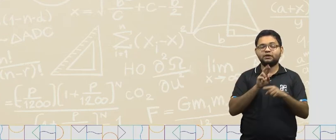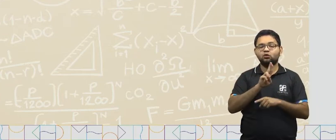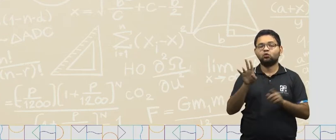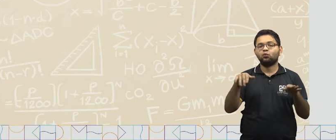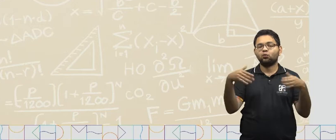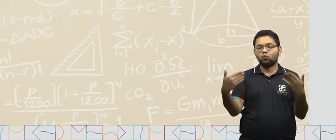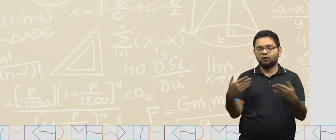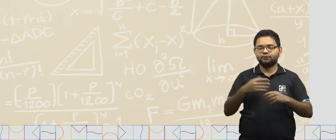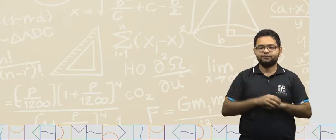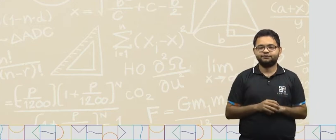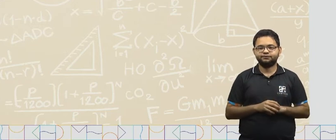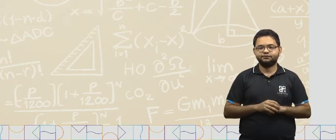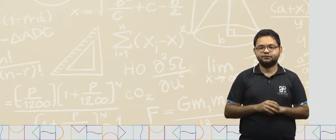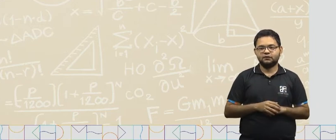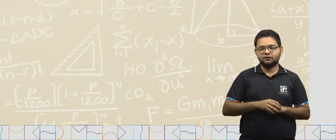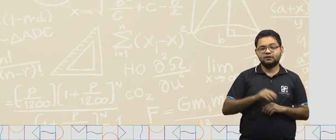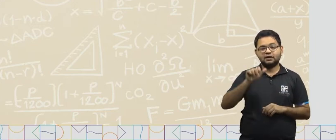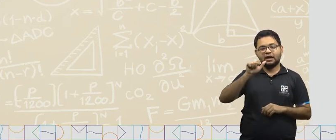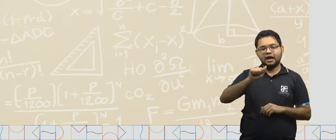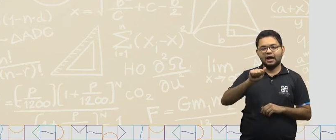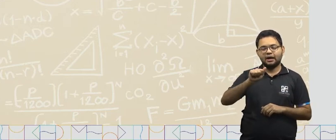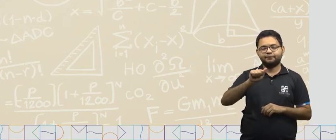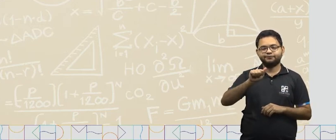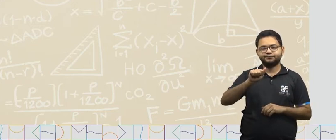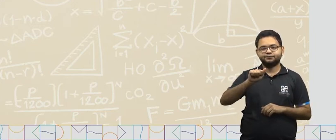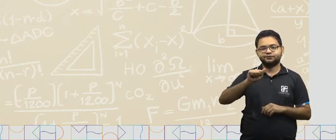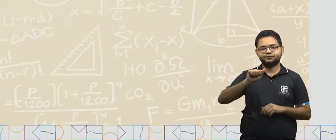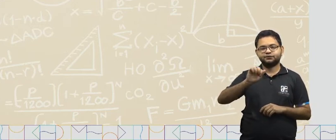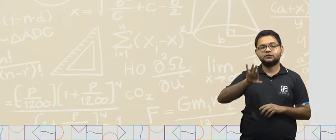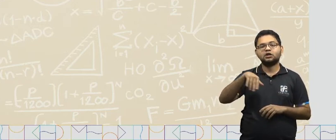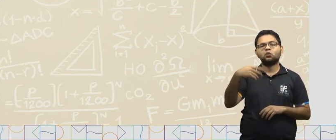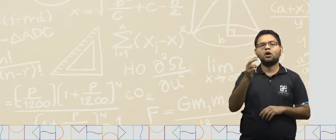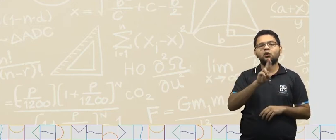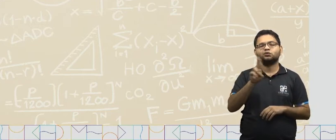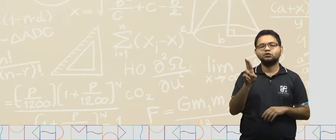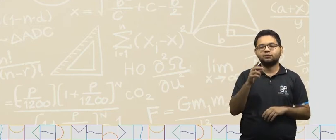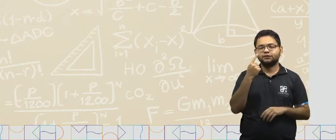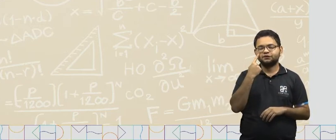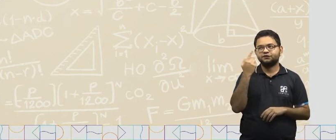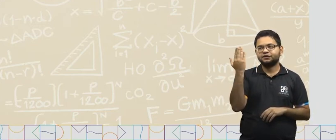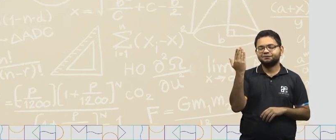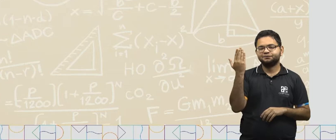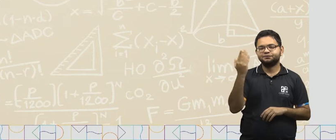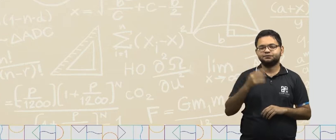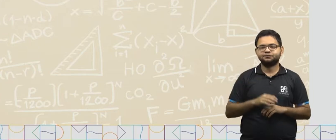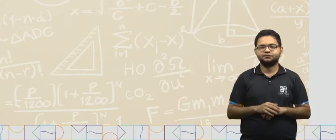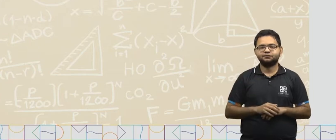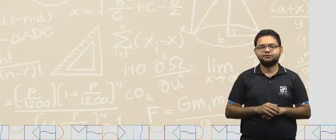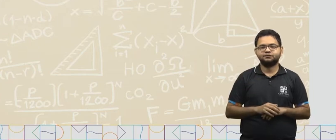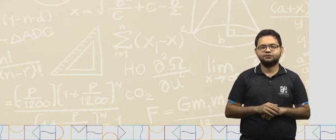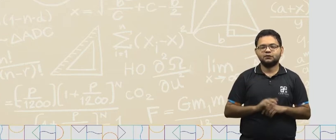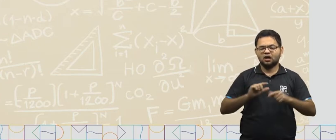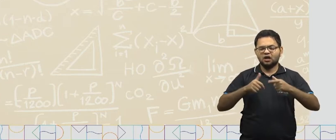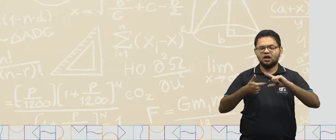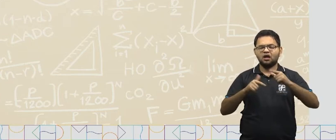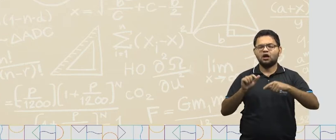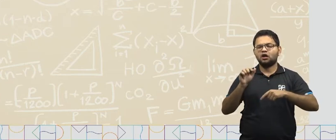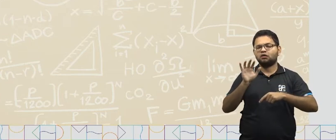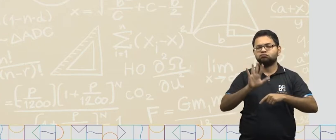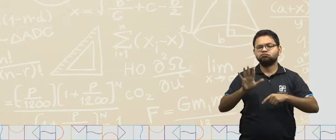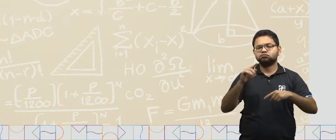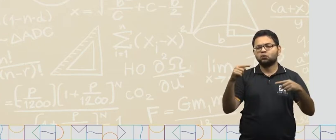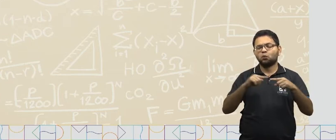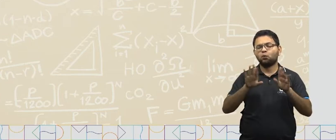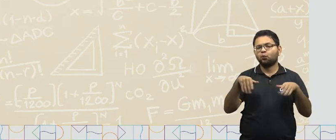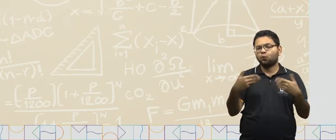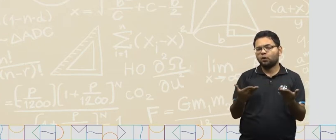primeira. É um poliedro com extremos com 4 arestas. Que figura geométrica